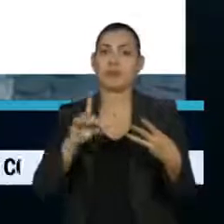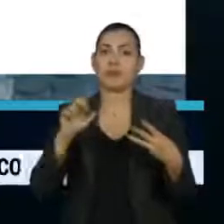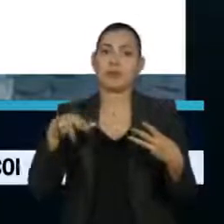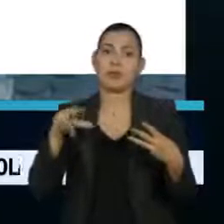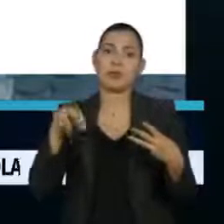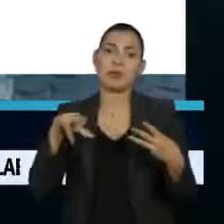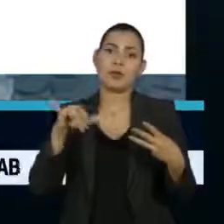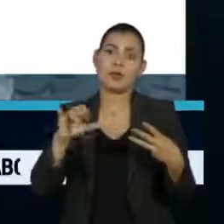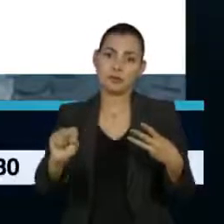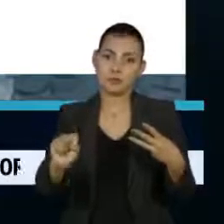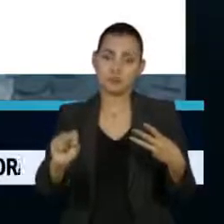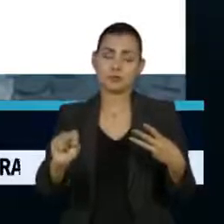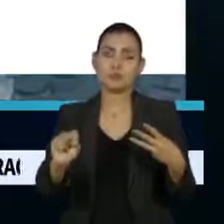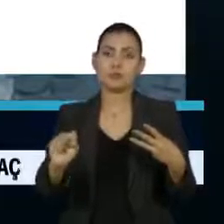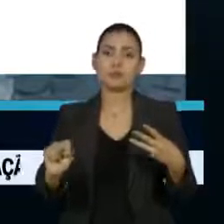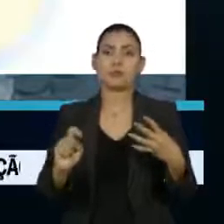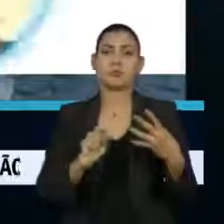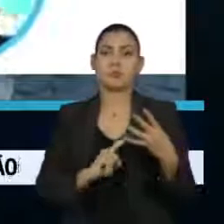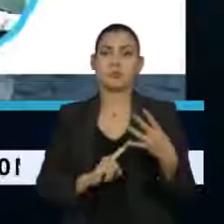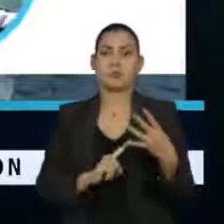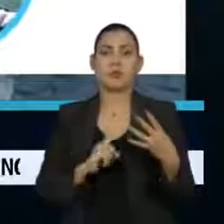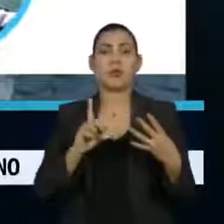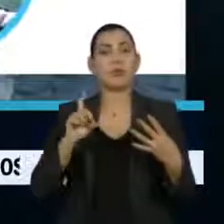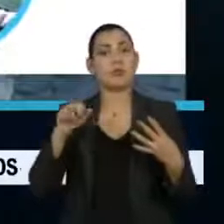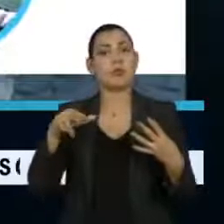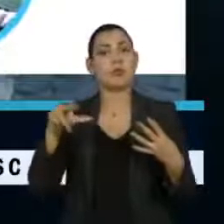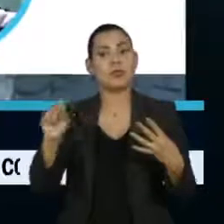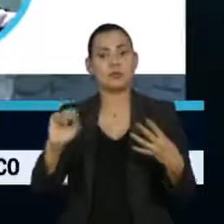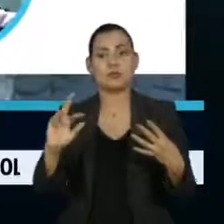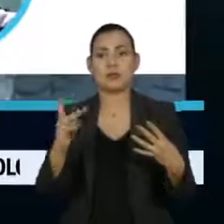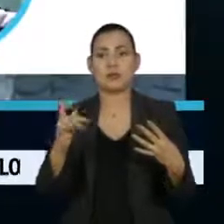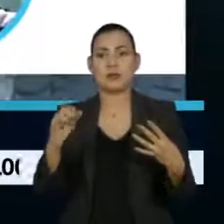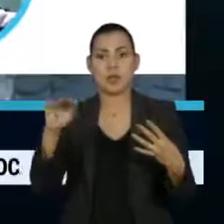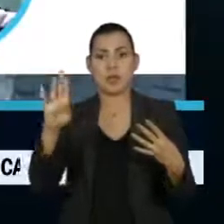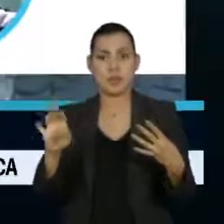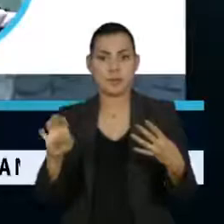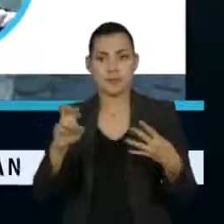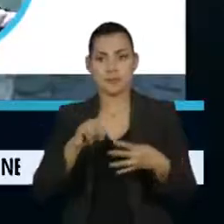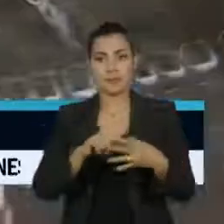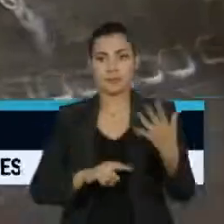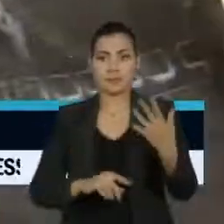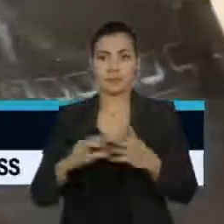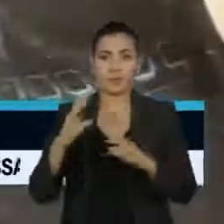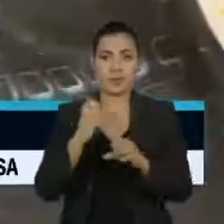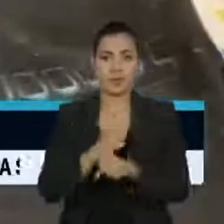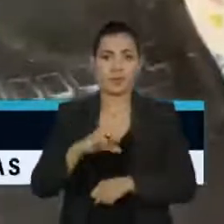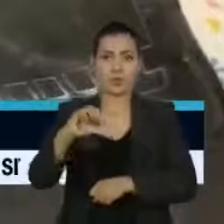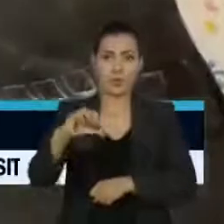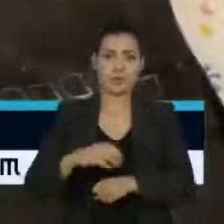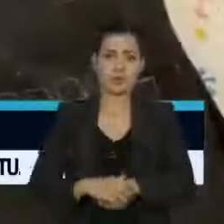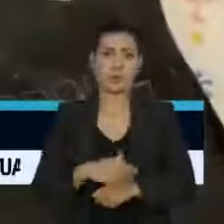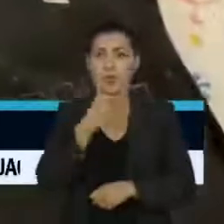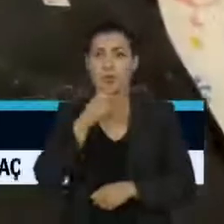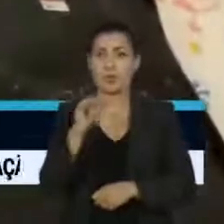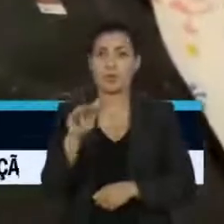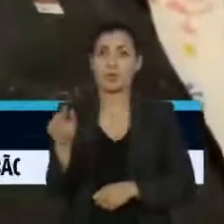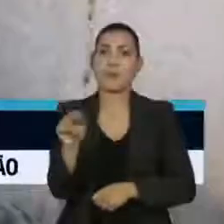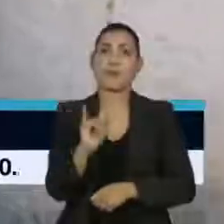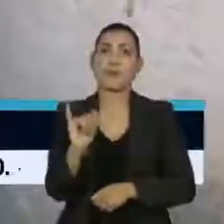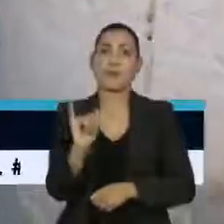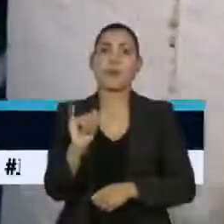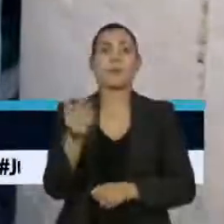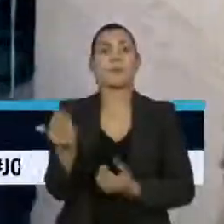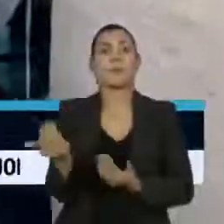Denis Henrique Quirino da Silva e Denis Guilherme dos Santos Franco, o irmão mais novo que